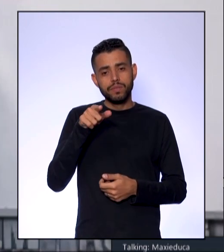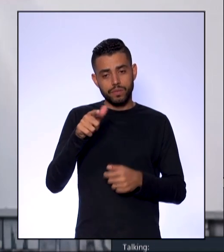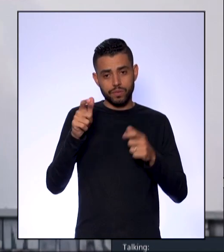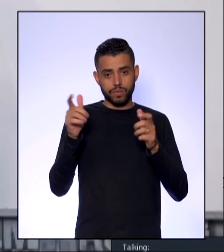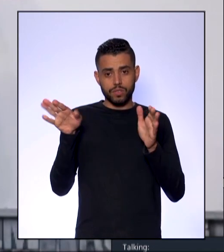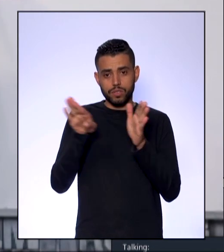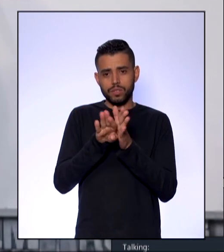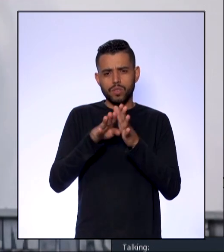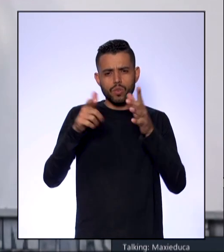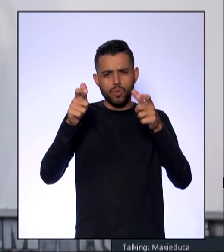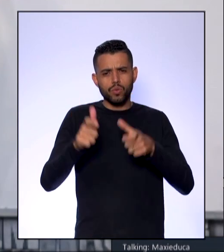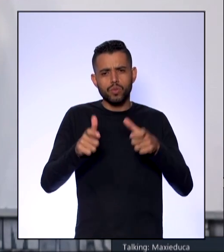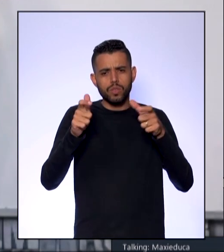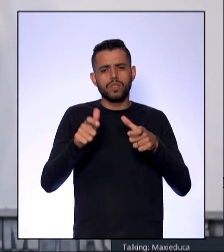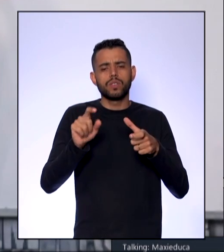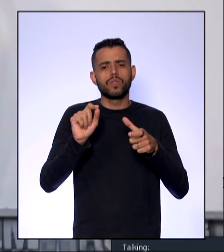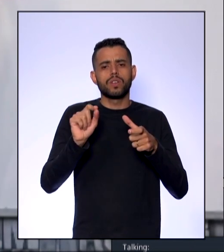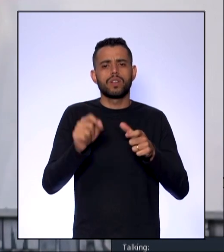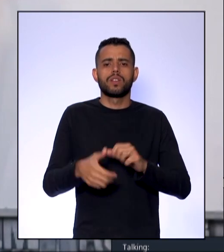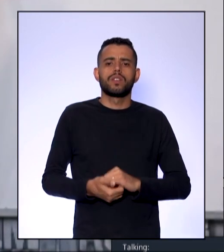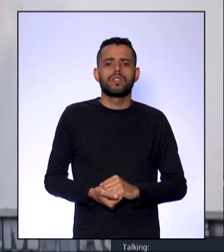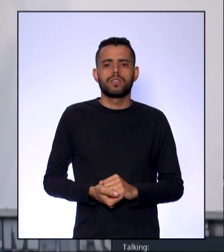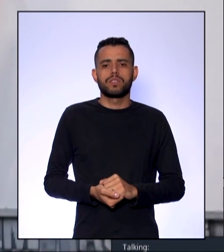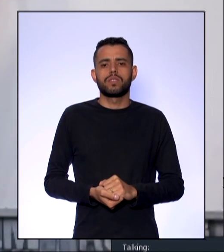de São